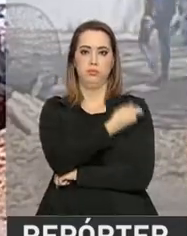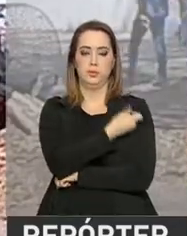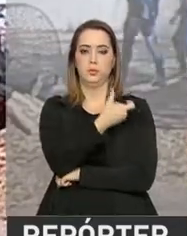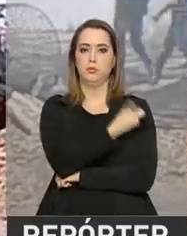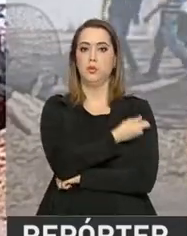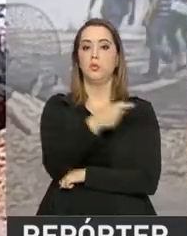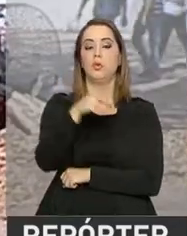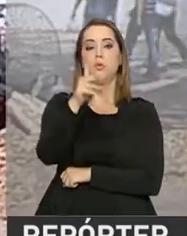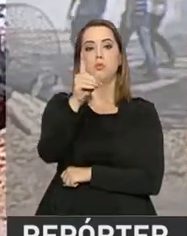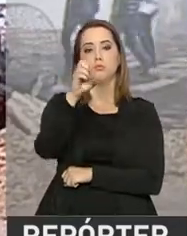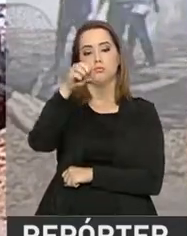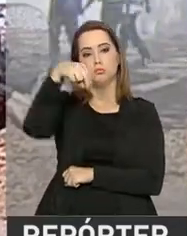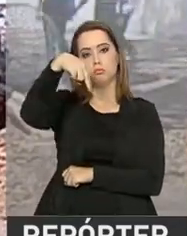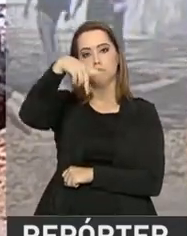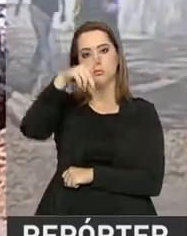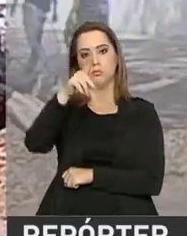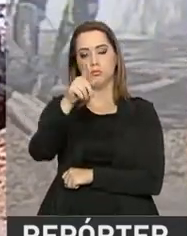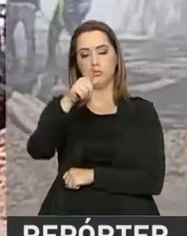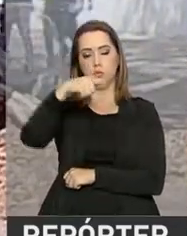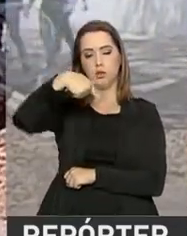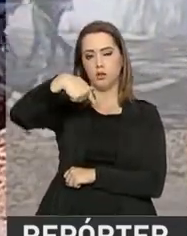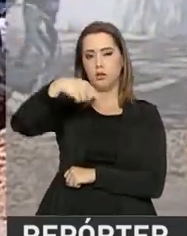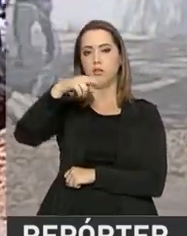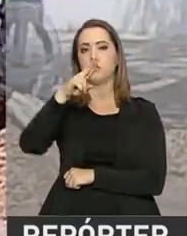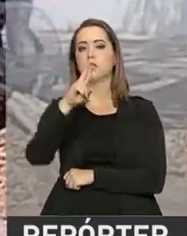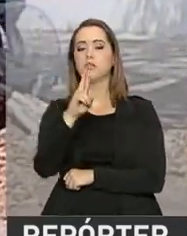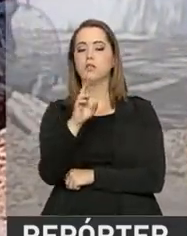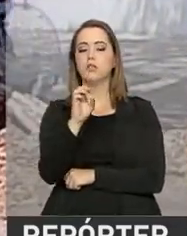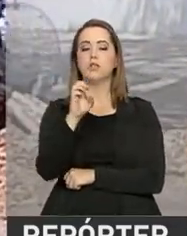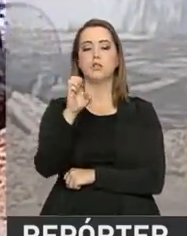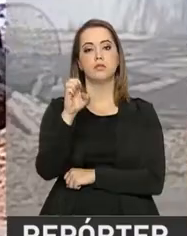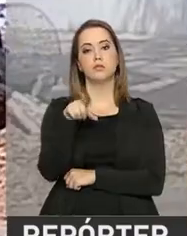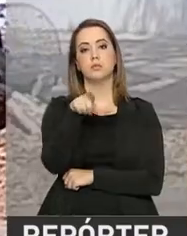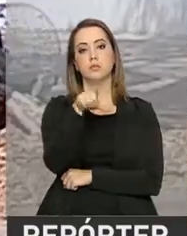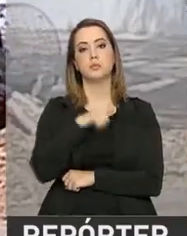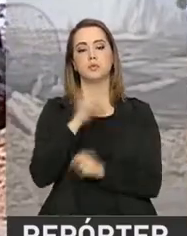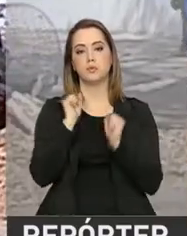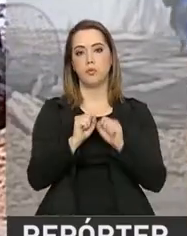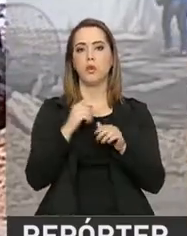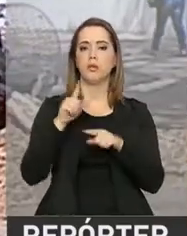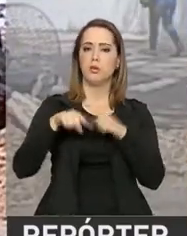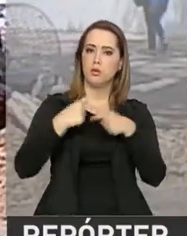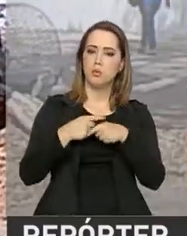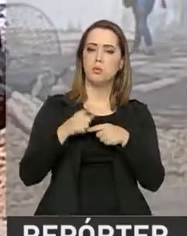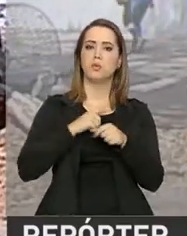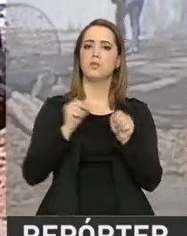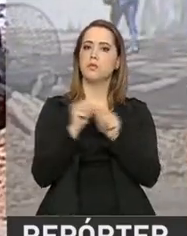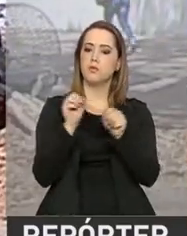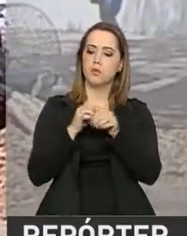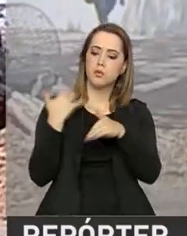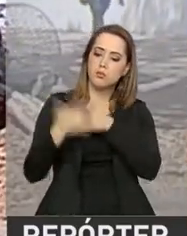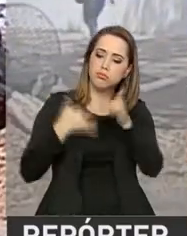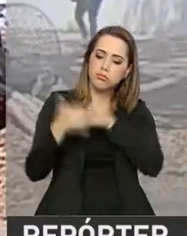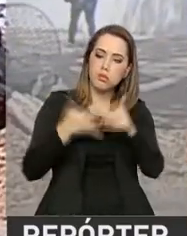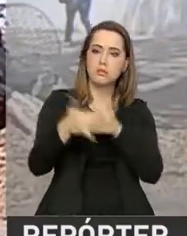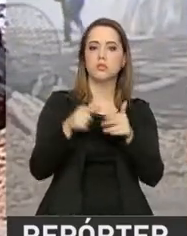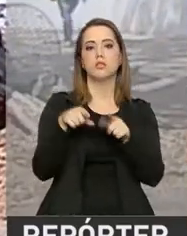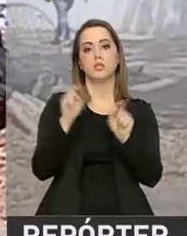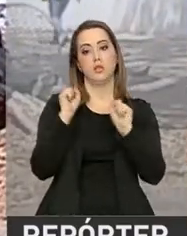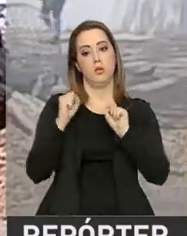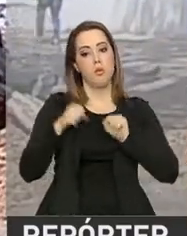Caso seja aprovada e também passar pela avaliação da Anvisa, a vacina será produzida em larga escala pelo Butantan